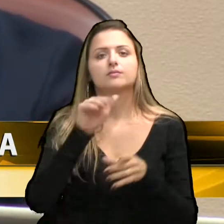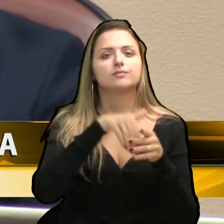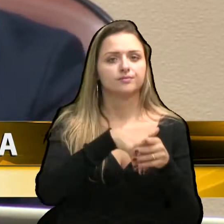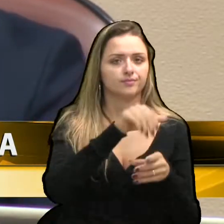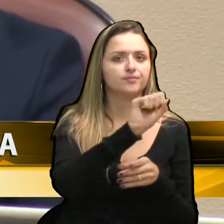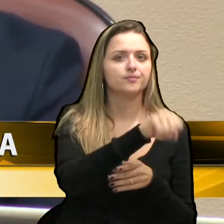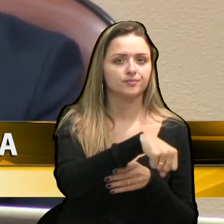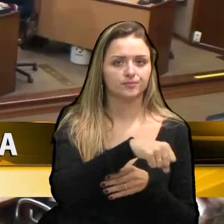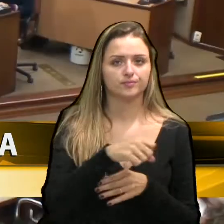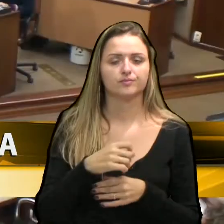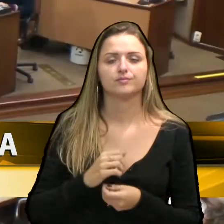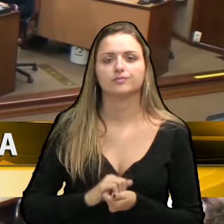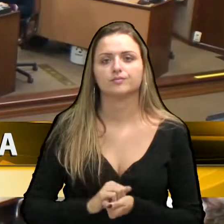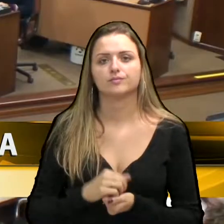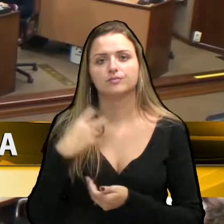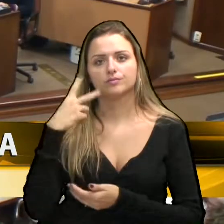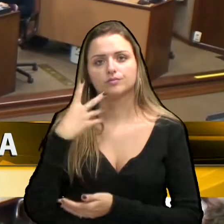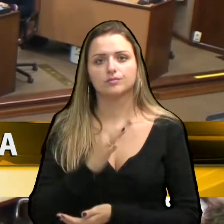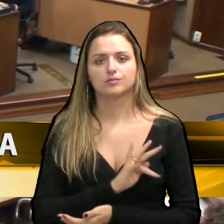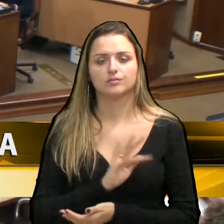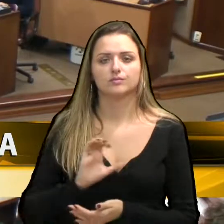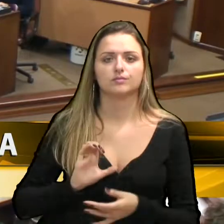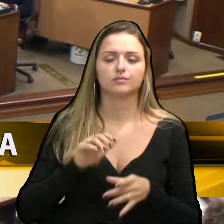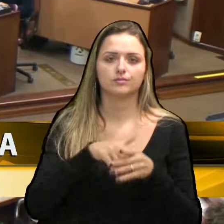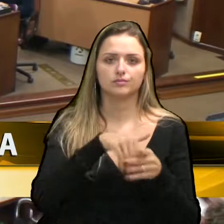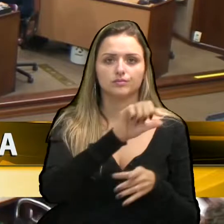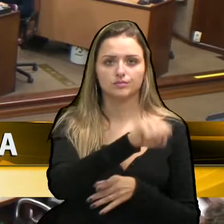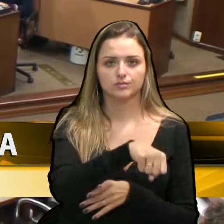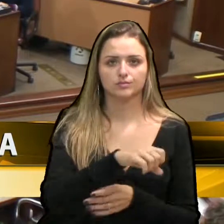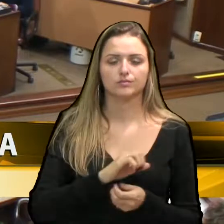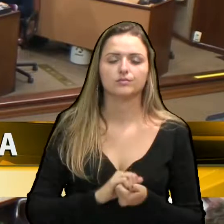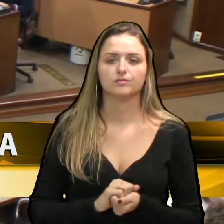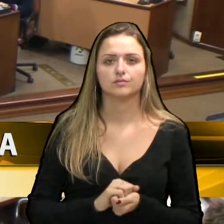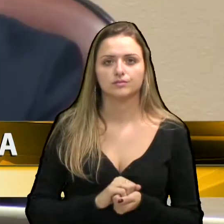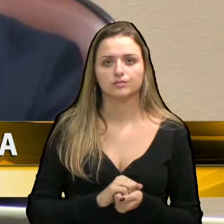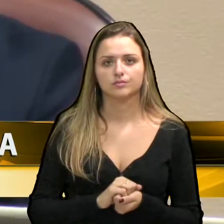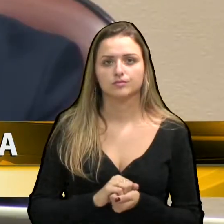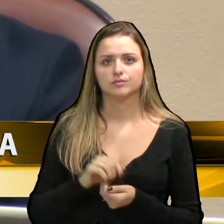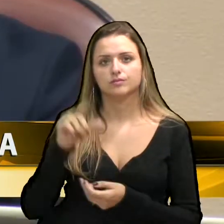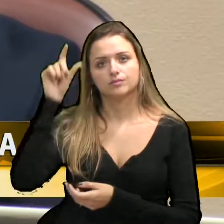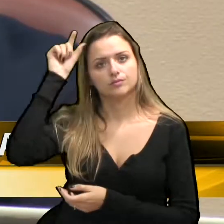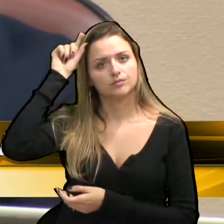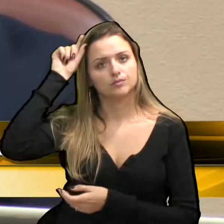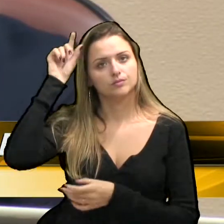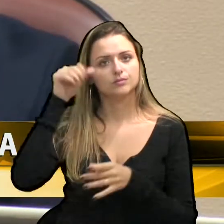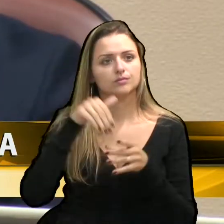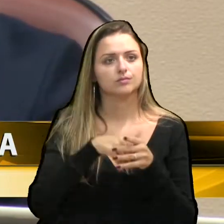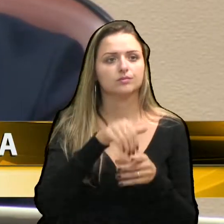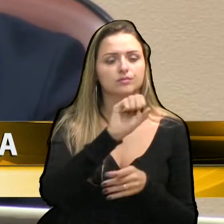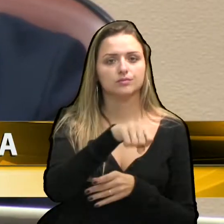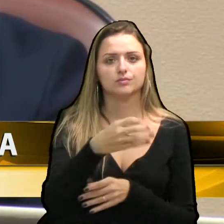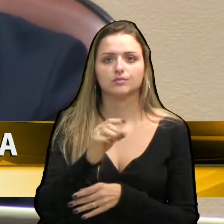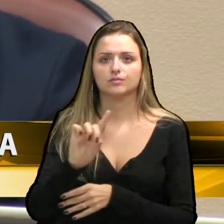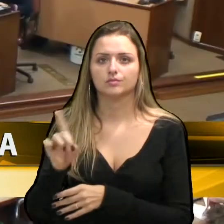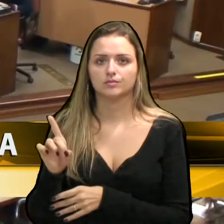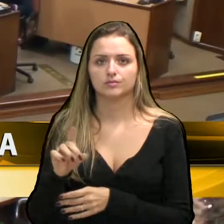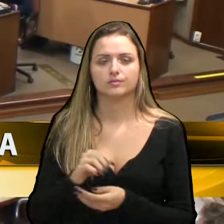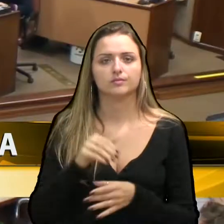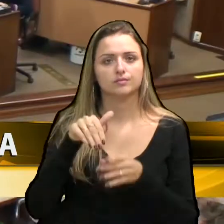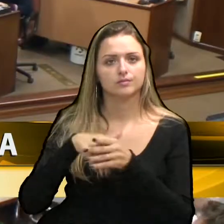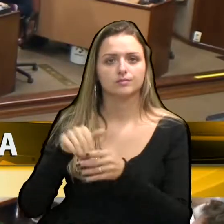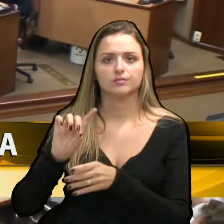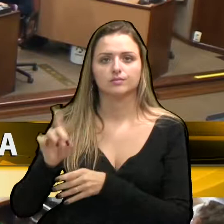sim. Vereador Flávio Cassina votou sim. Vereador Francisco Guerra, o senhor vota sim ou não?